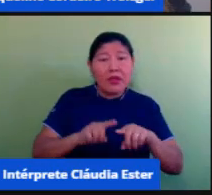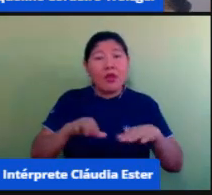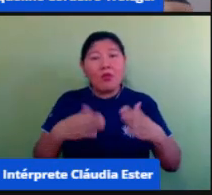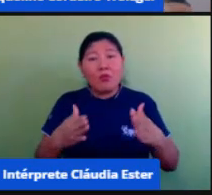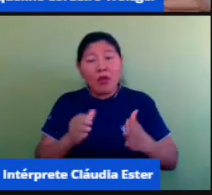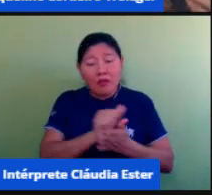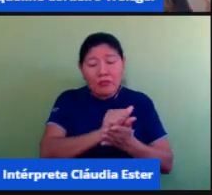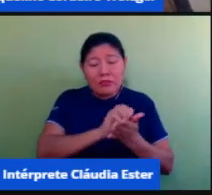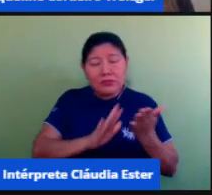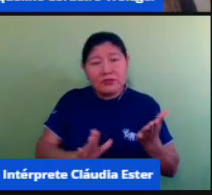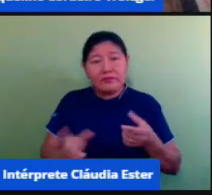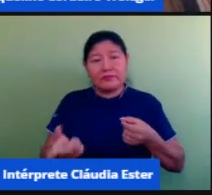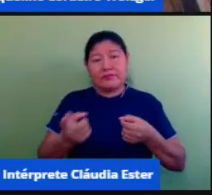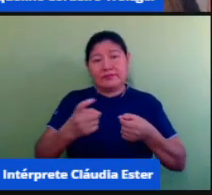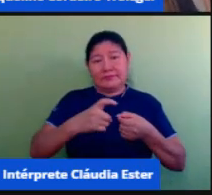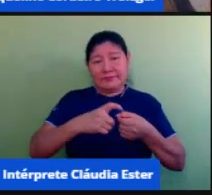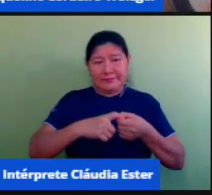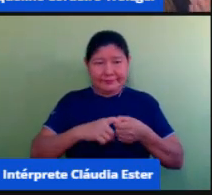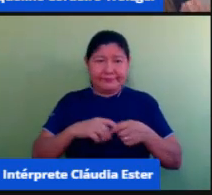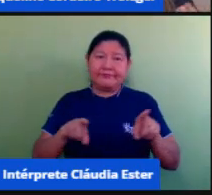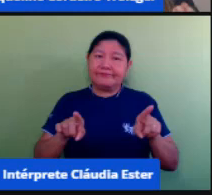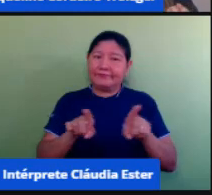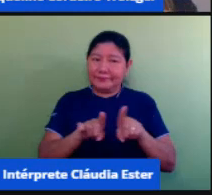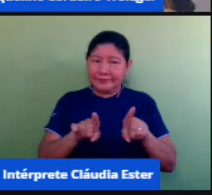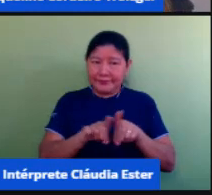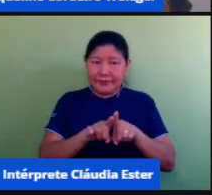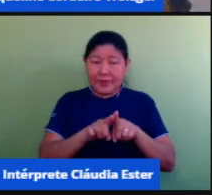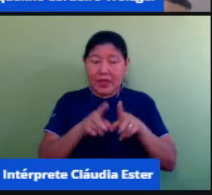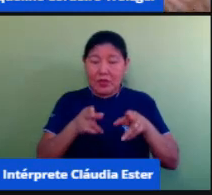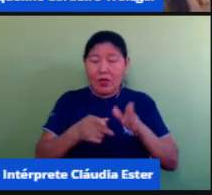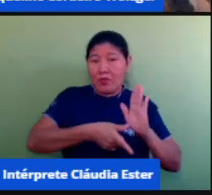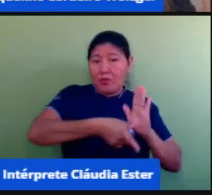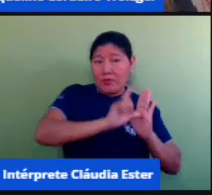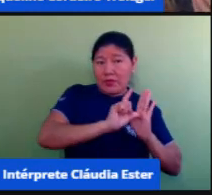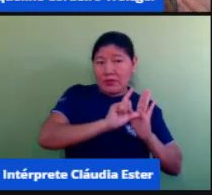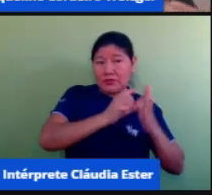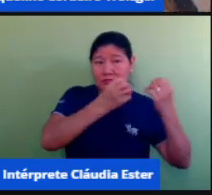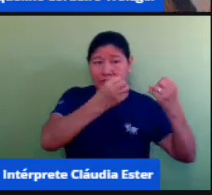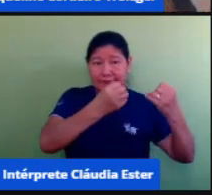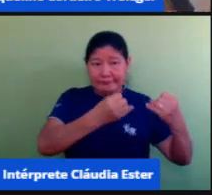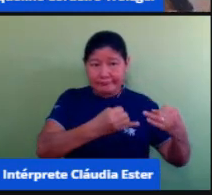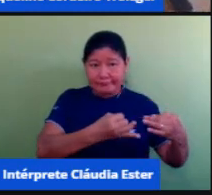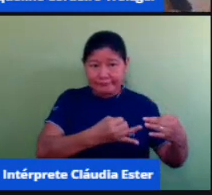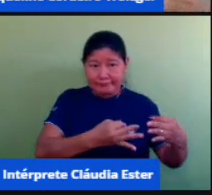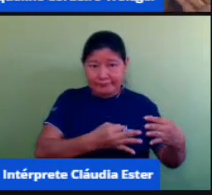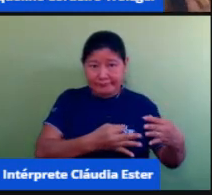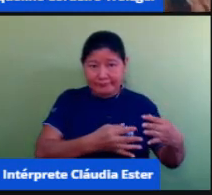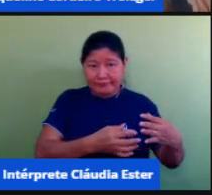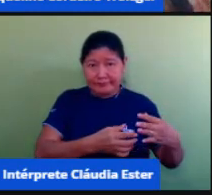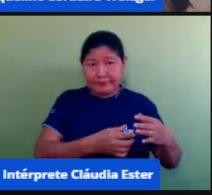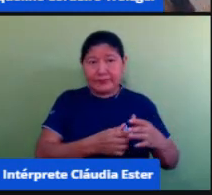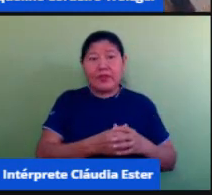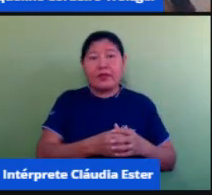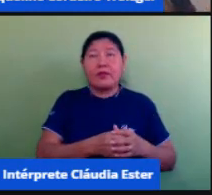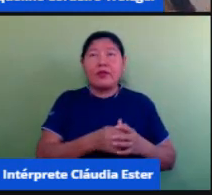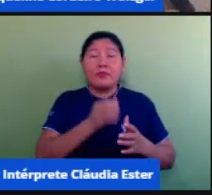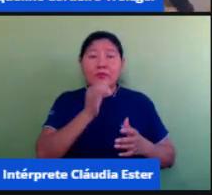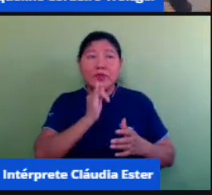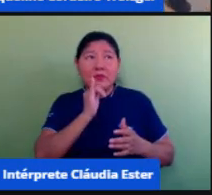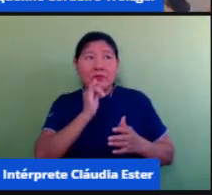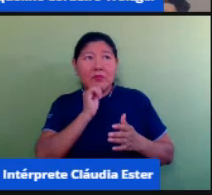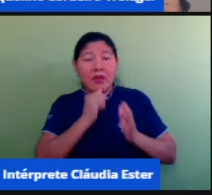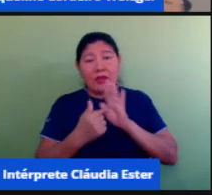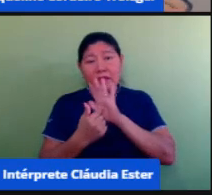professor. Fomos que a gente pontuou lá do plano de ação. Quando nós apresentamos a atividade diagnóstica